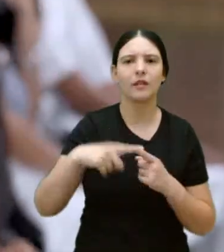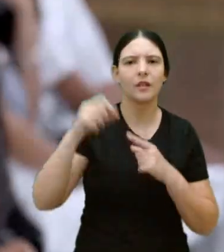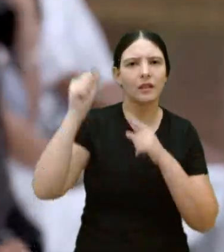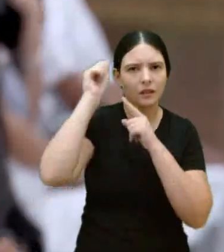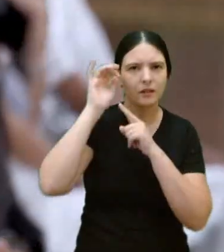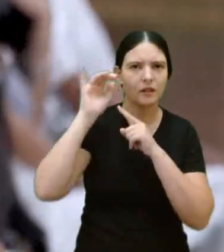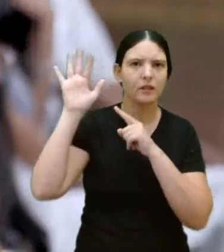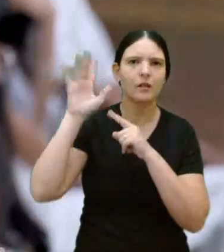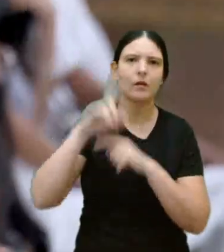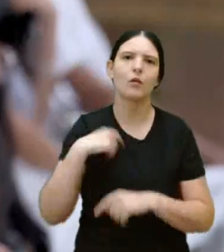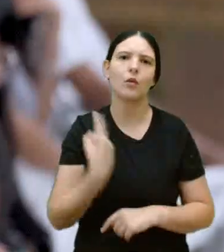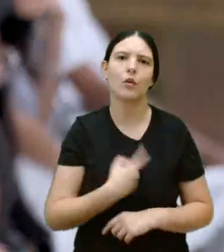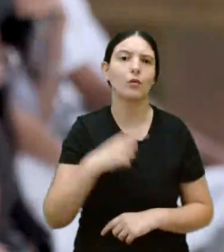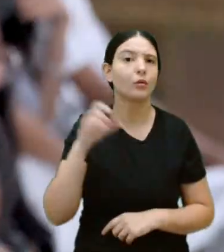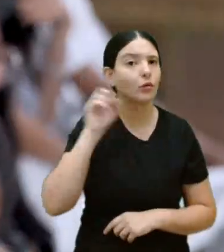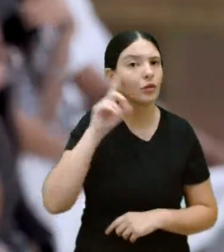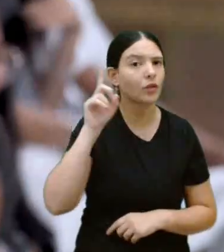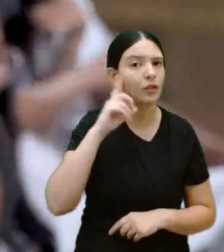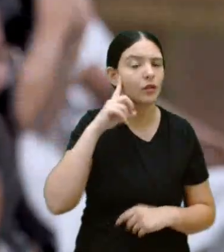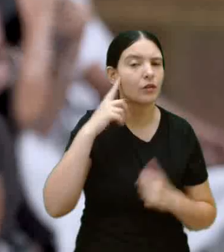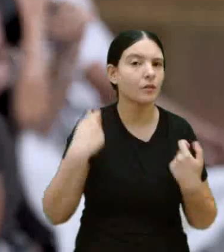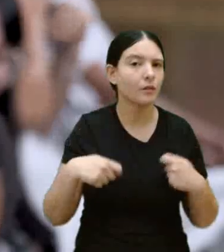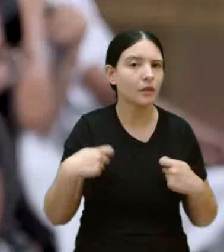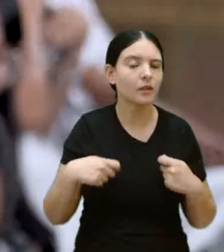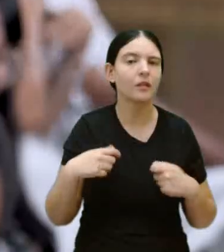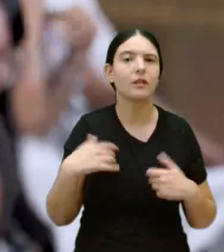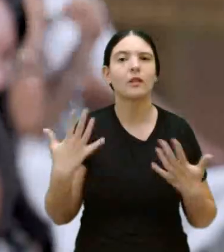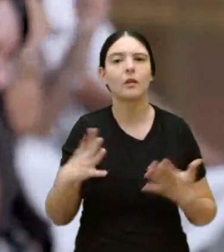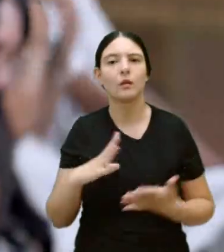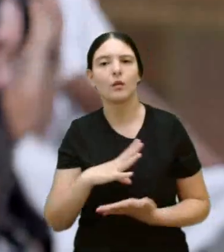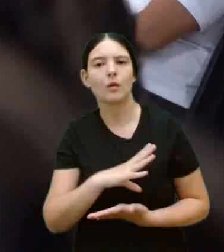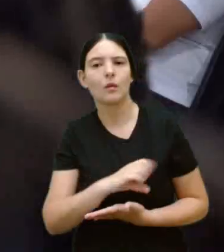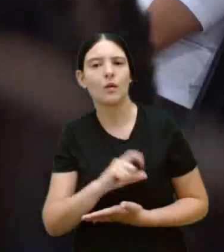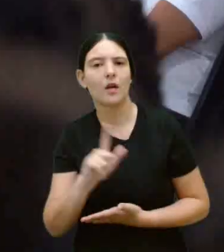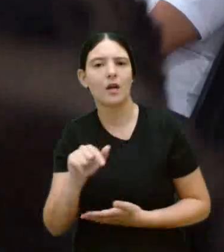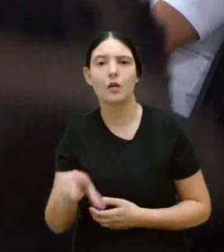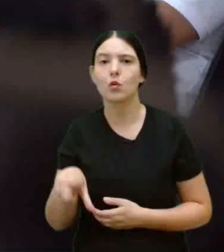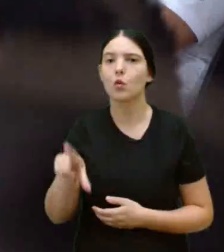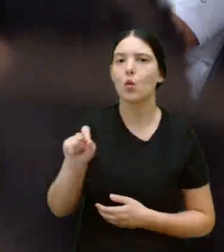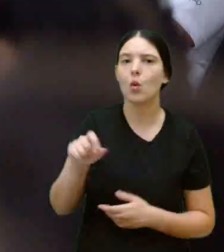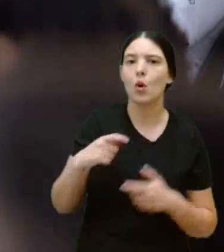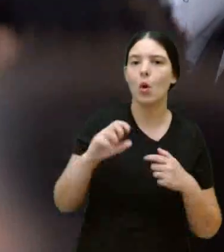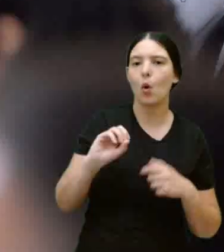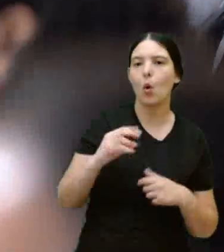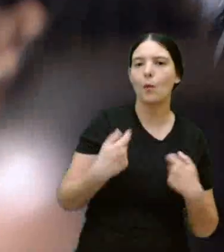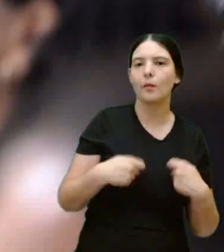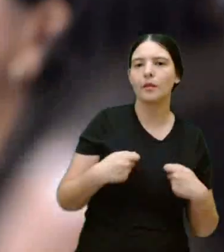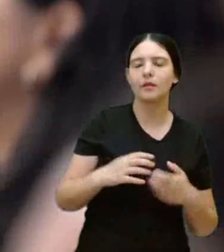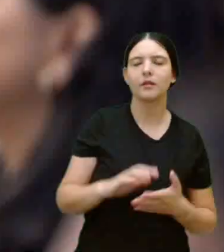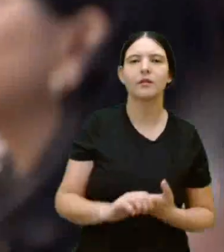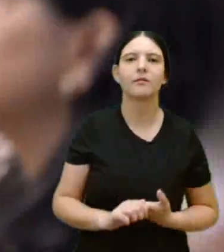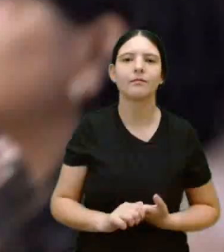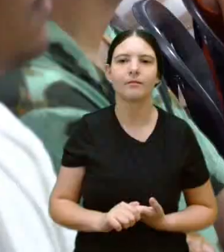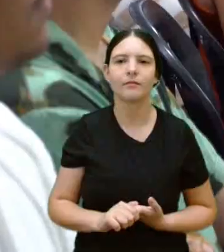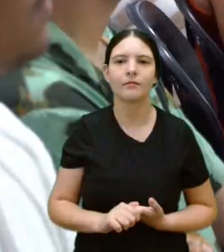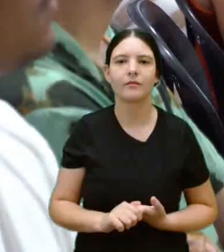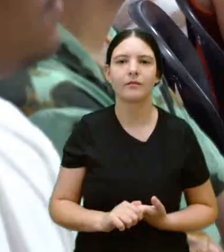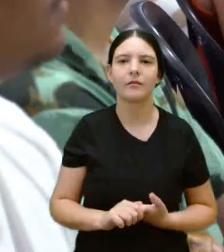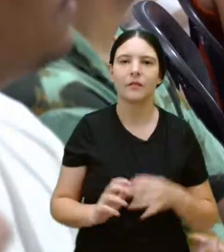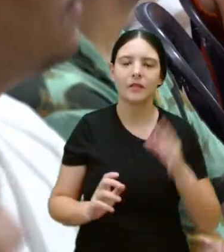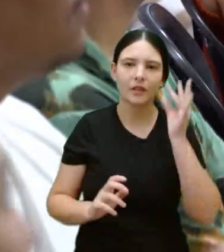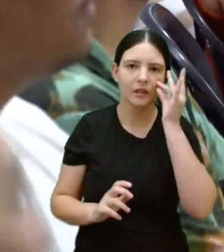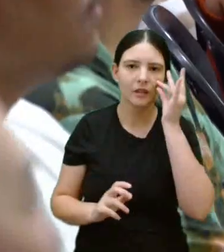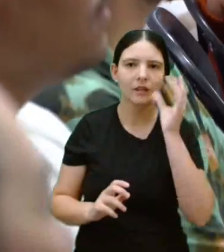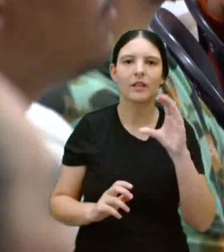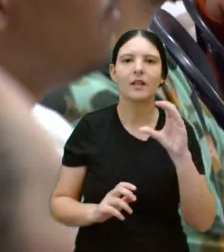dia a dia. Então, o amor é uma escolha ou uma necessidade? Agradecer a presença do Cassius Kennedy, vereador Cassius